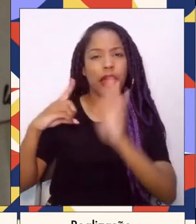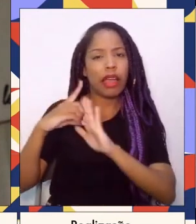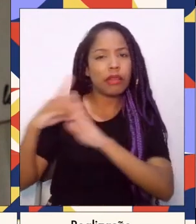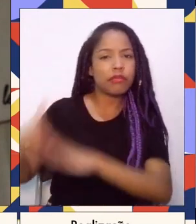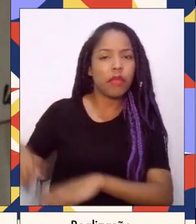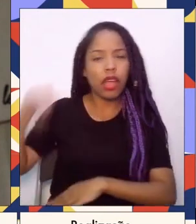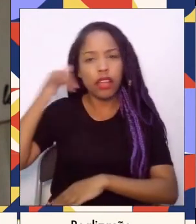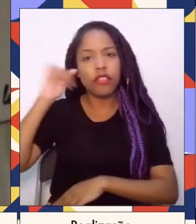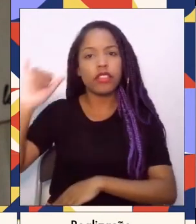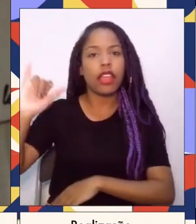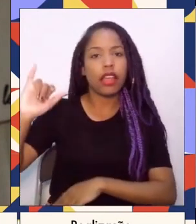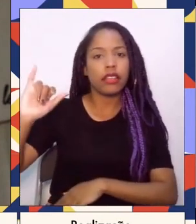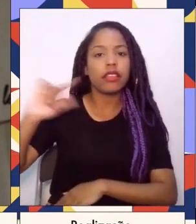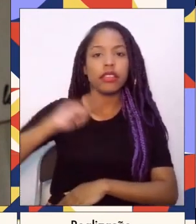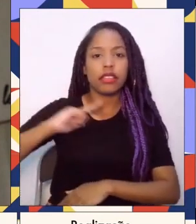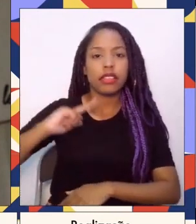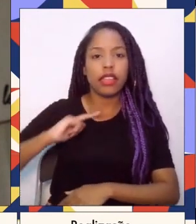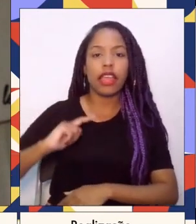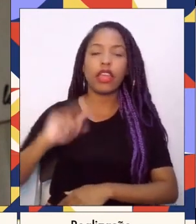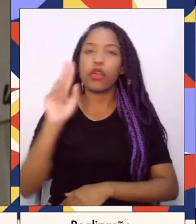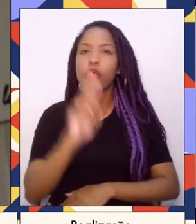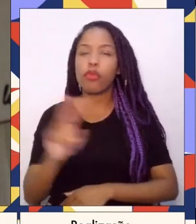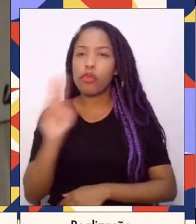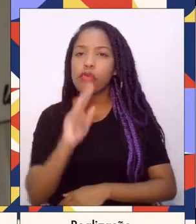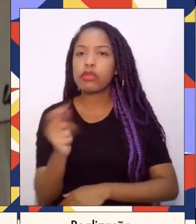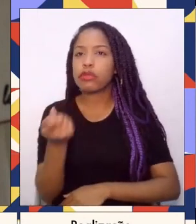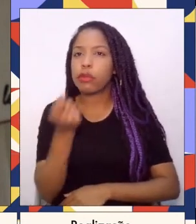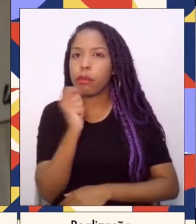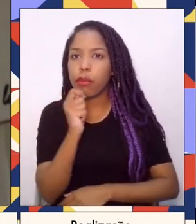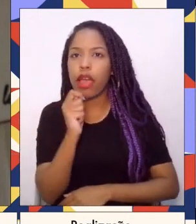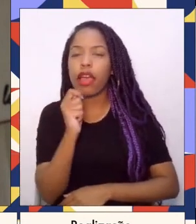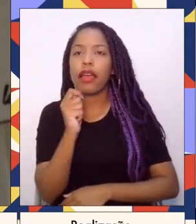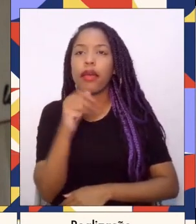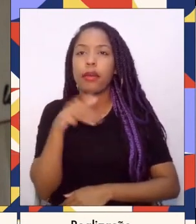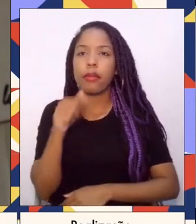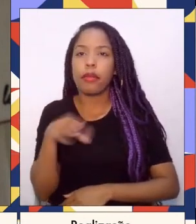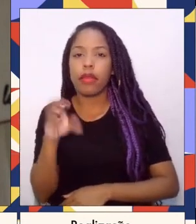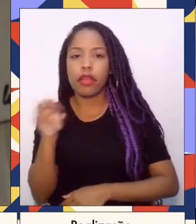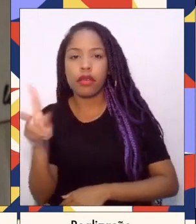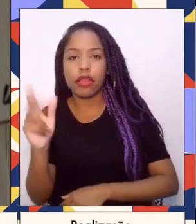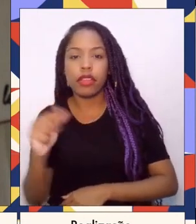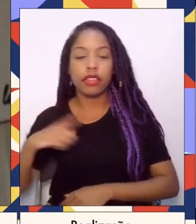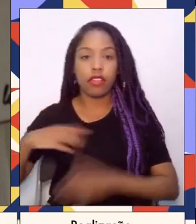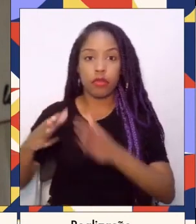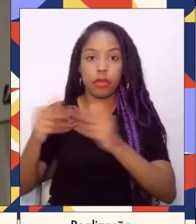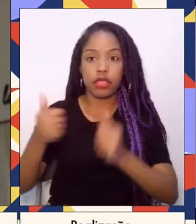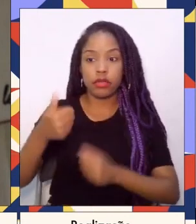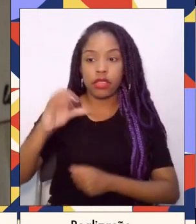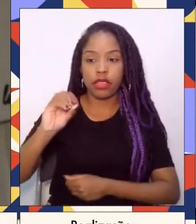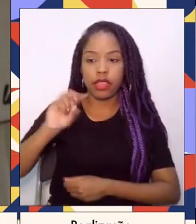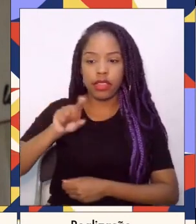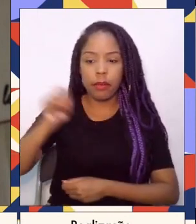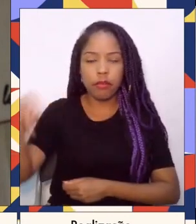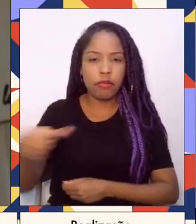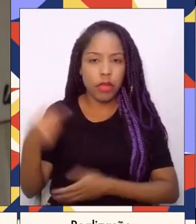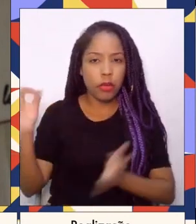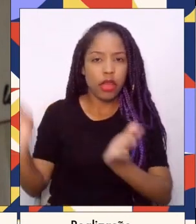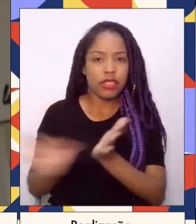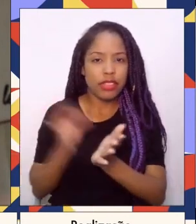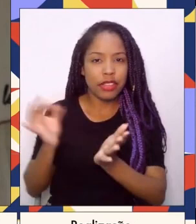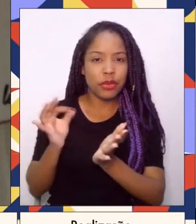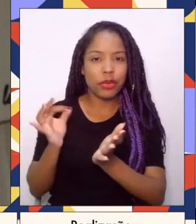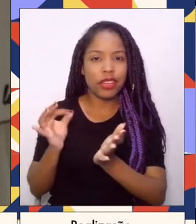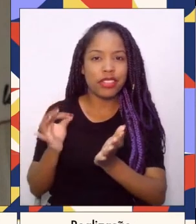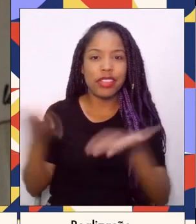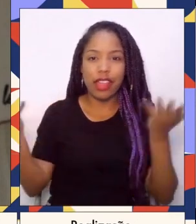se a liberação do canabidol a partir de uma petição com 70.000 assinaturas e eles permitiram que fosse um remédio considerado controlado